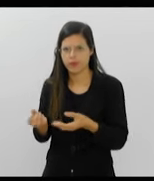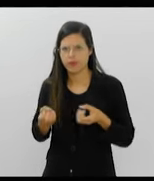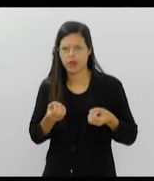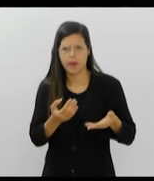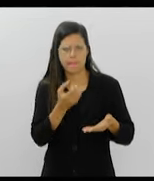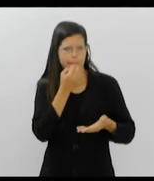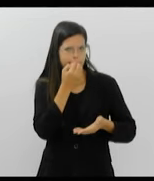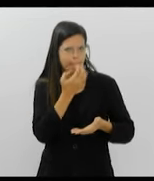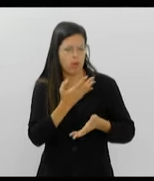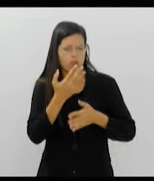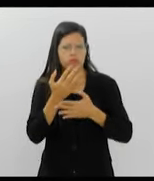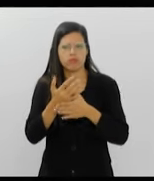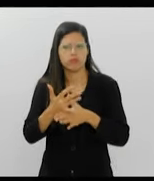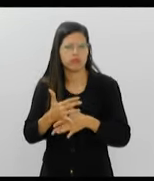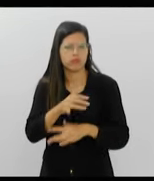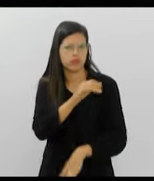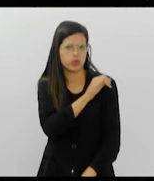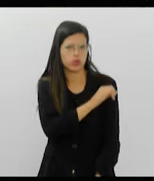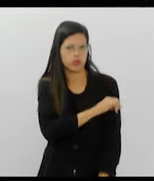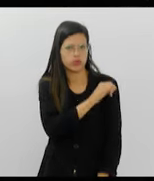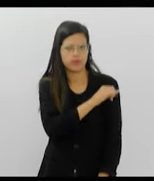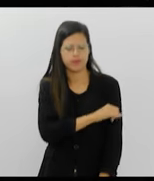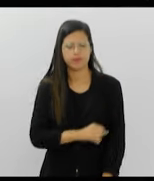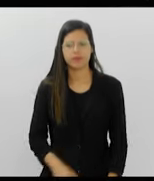para a cidade do Rio de Janeiro.